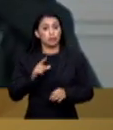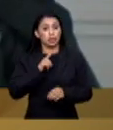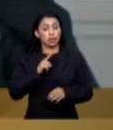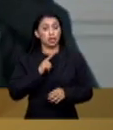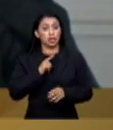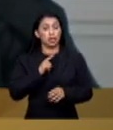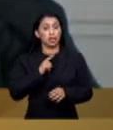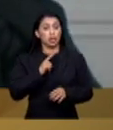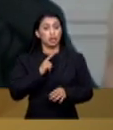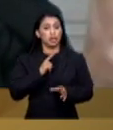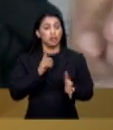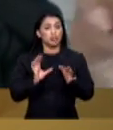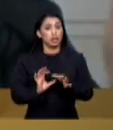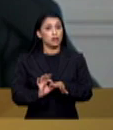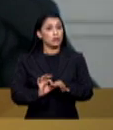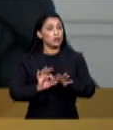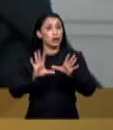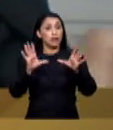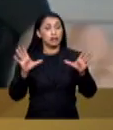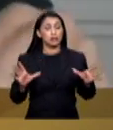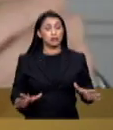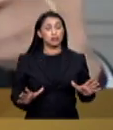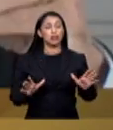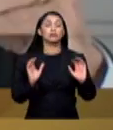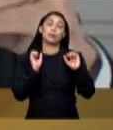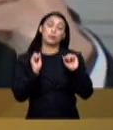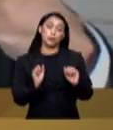janela aberta, a possibilidade